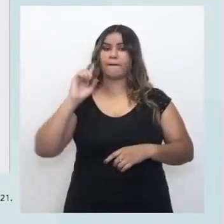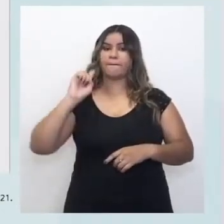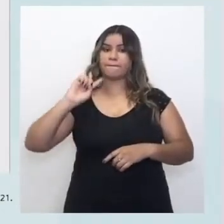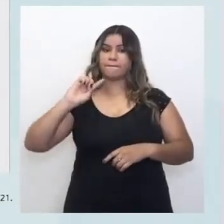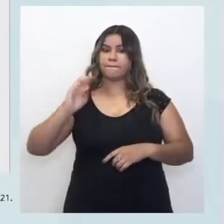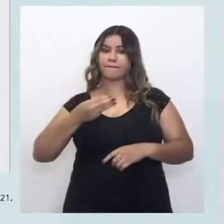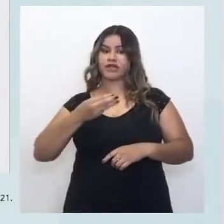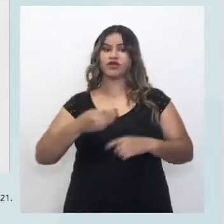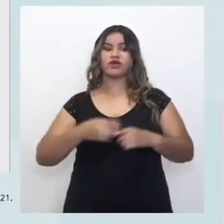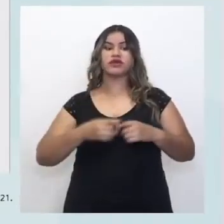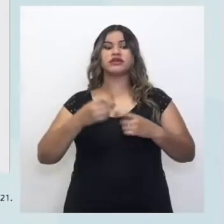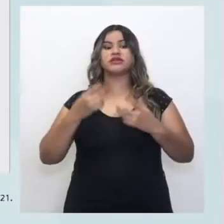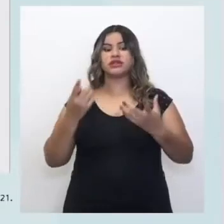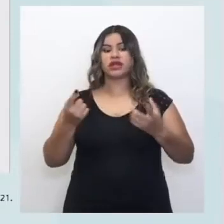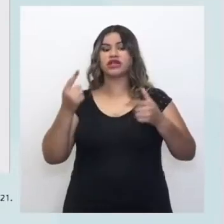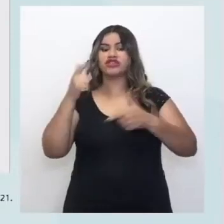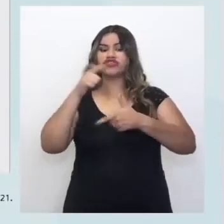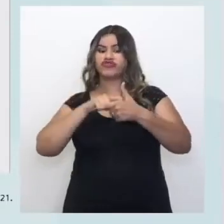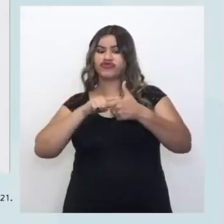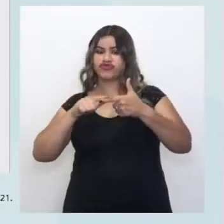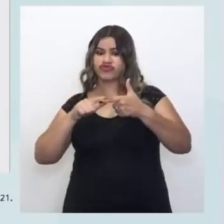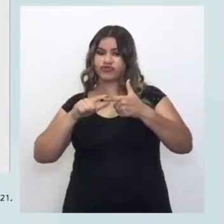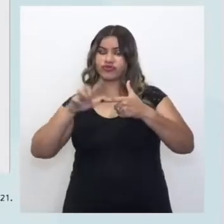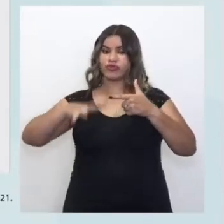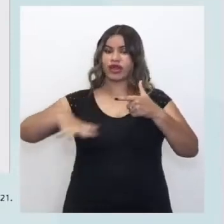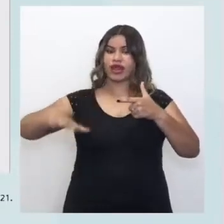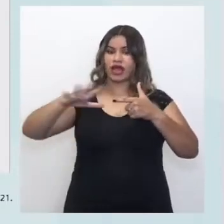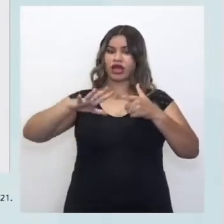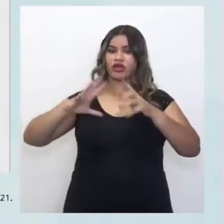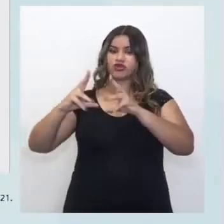164.669.751 pessoas, dividimos pela área total de